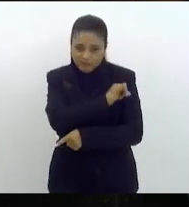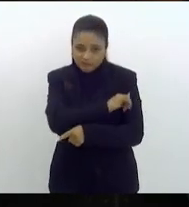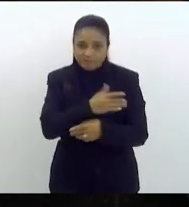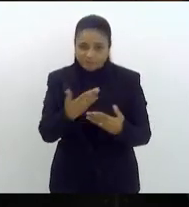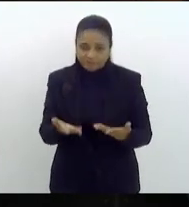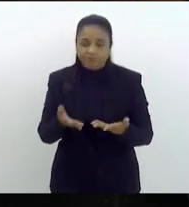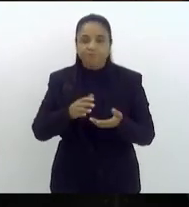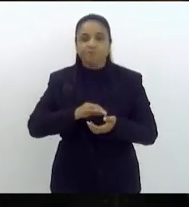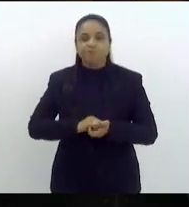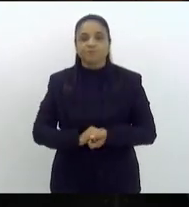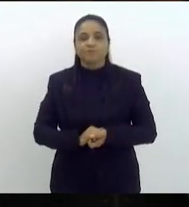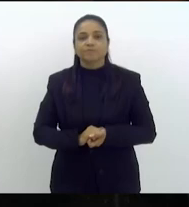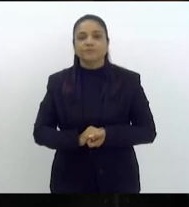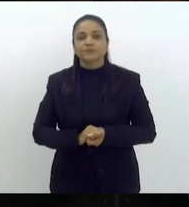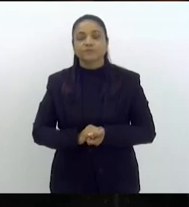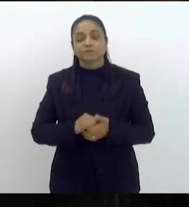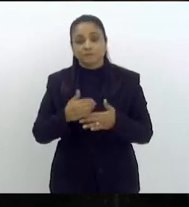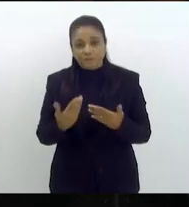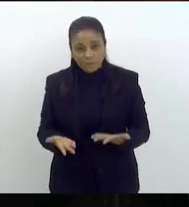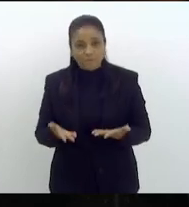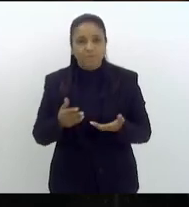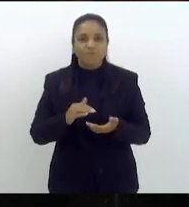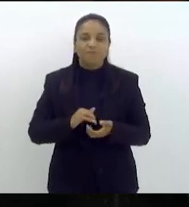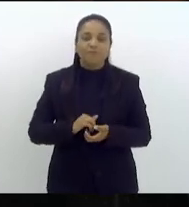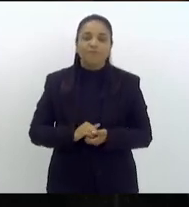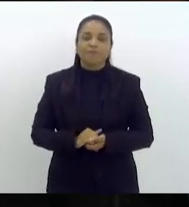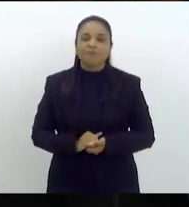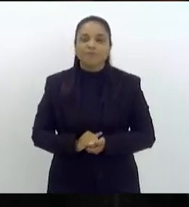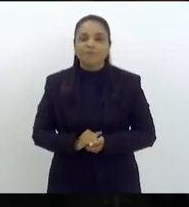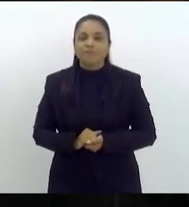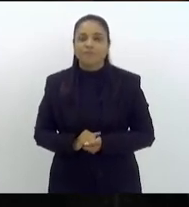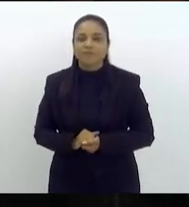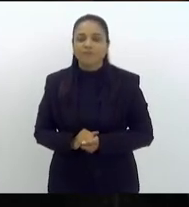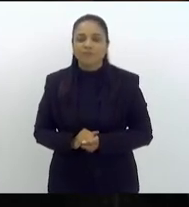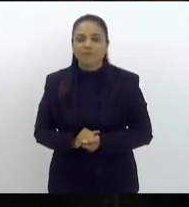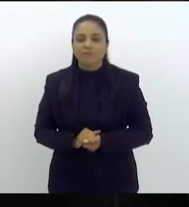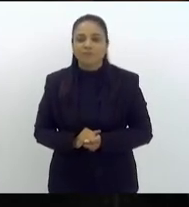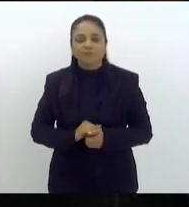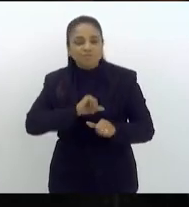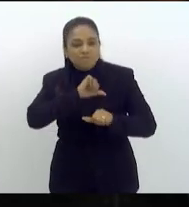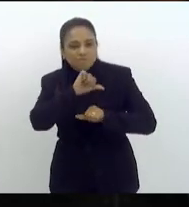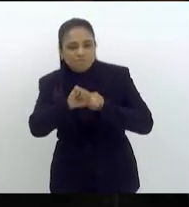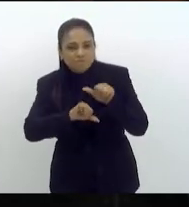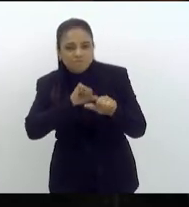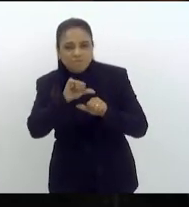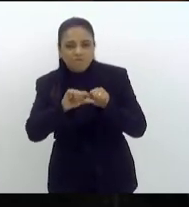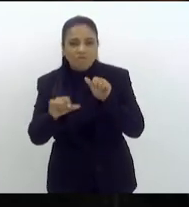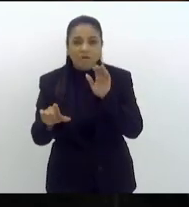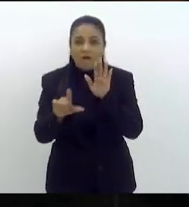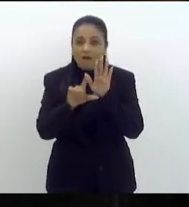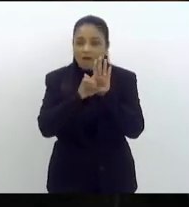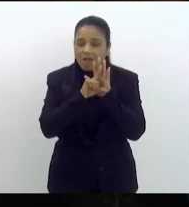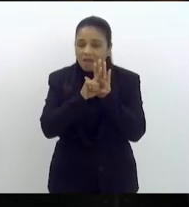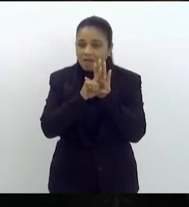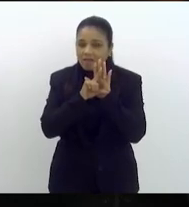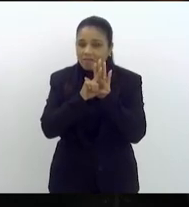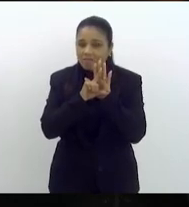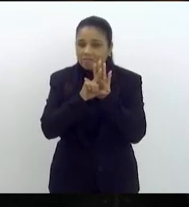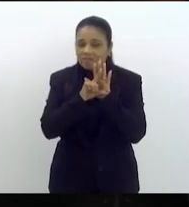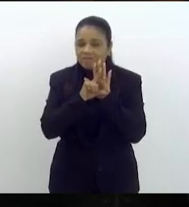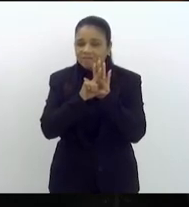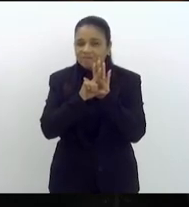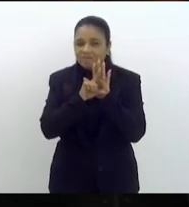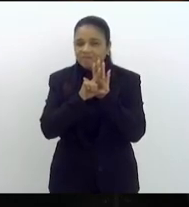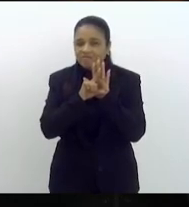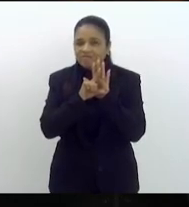mas diante disso foi alterada a legislação de então